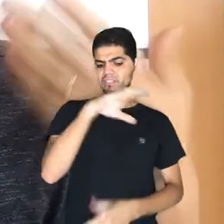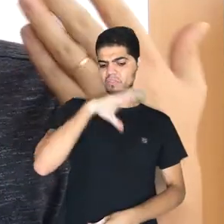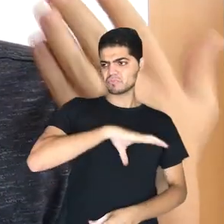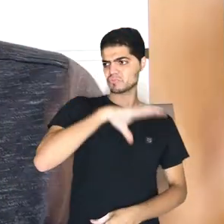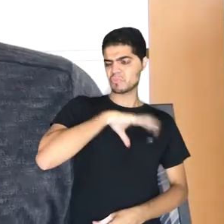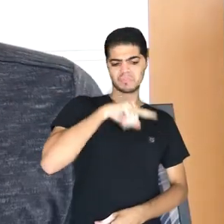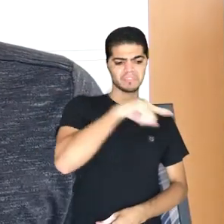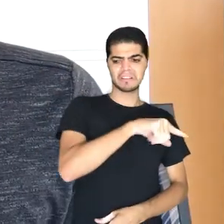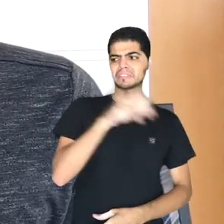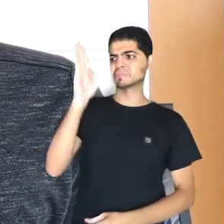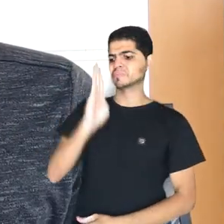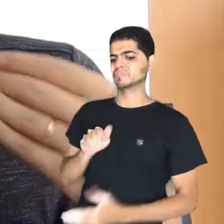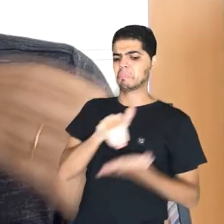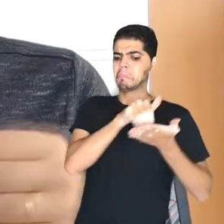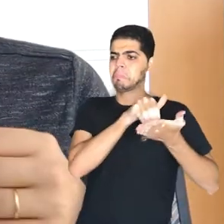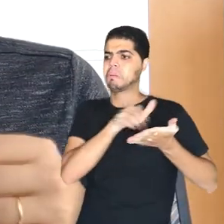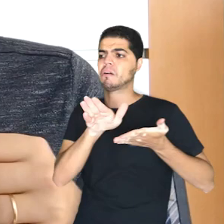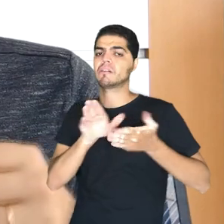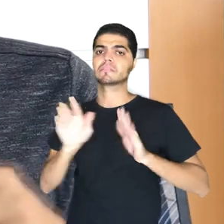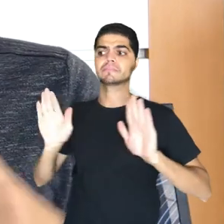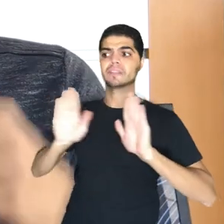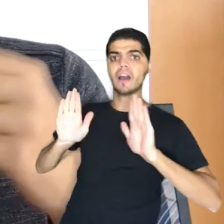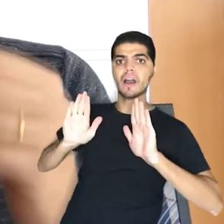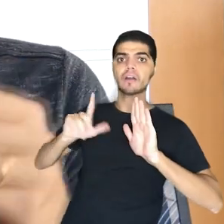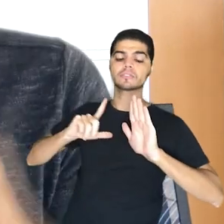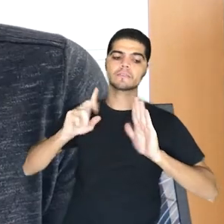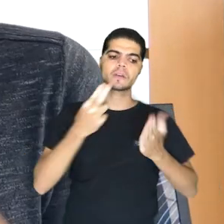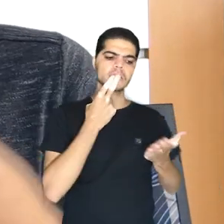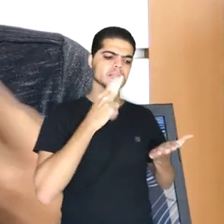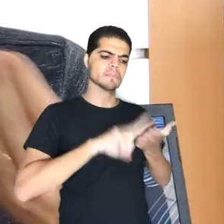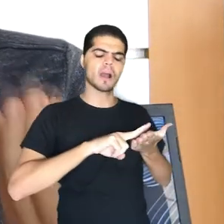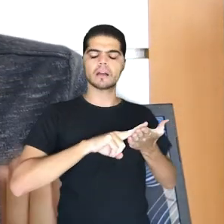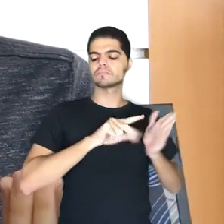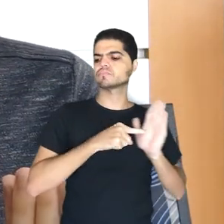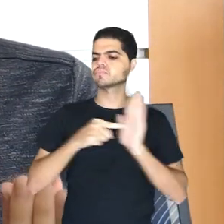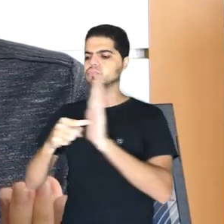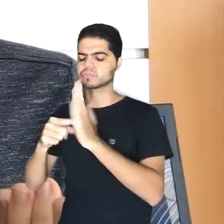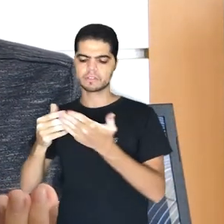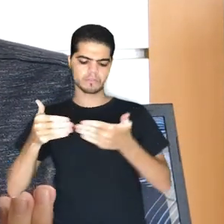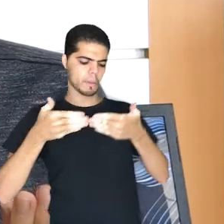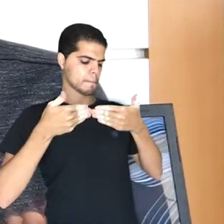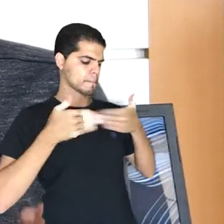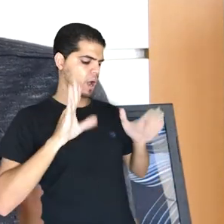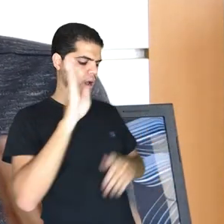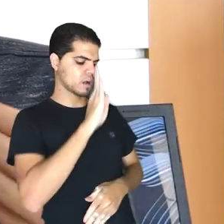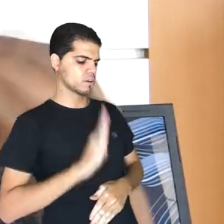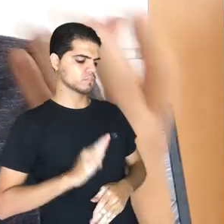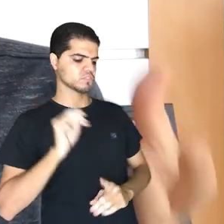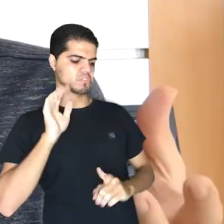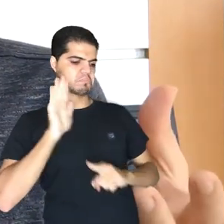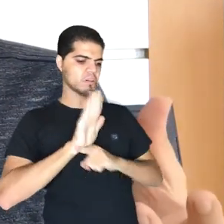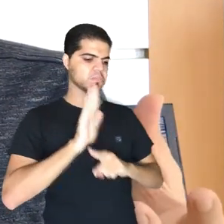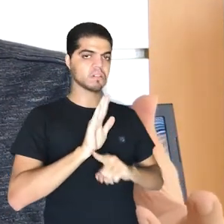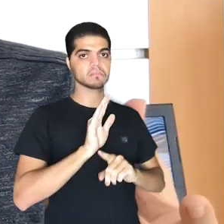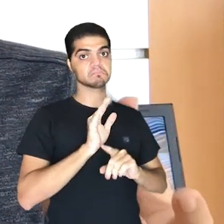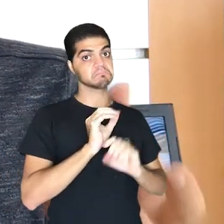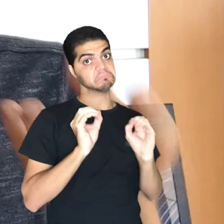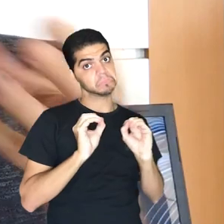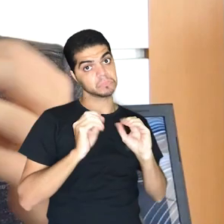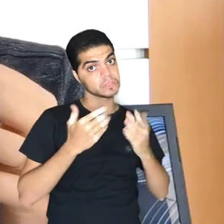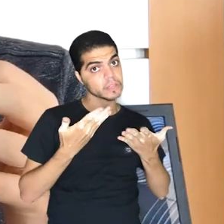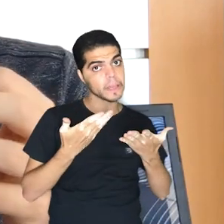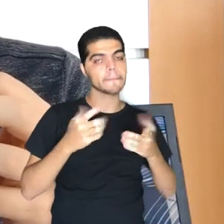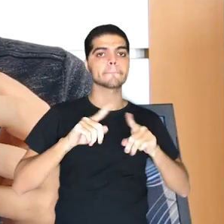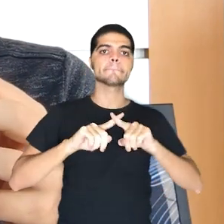fossem expulsos do território brasileiro. Apesar dessa carta não ter influenciado a abertura do Brasil, no caso da